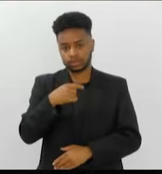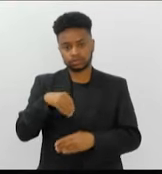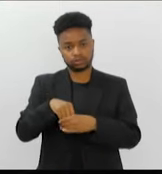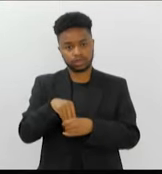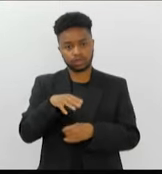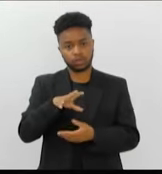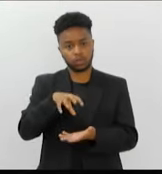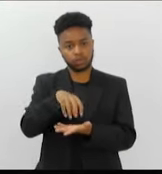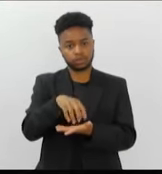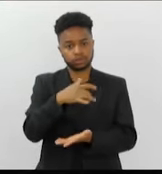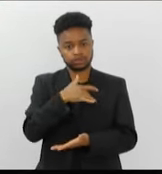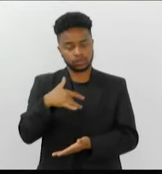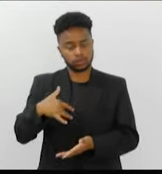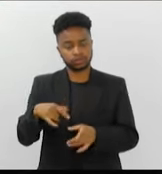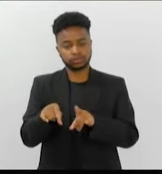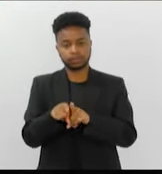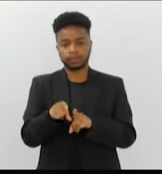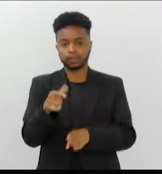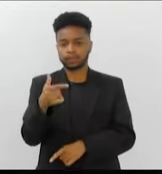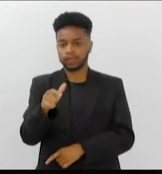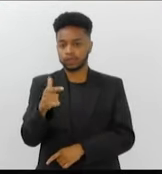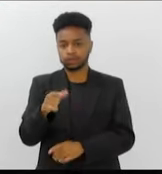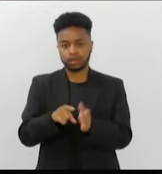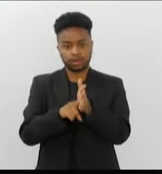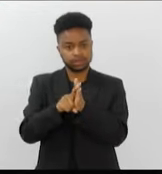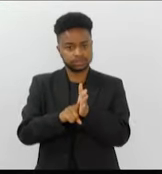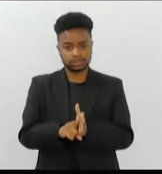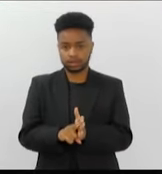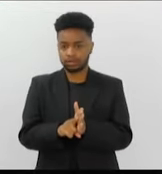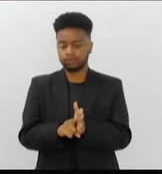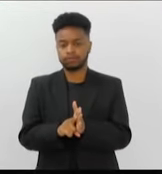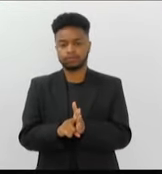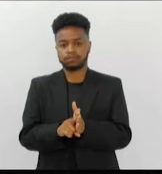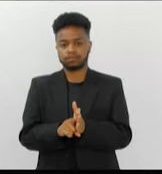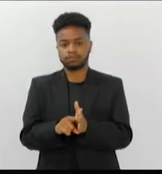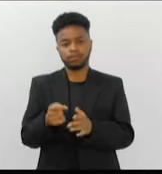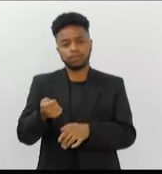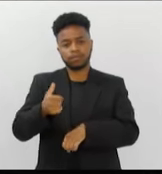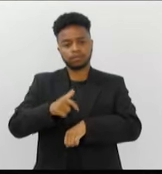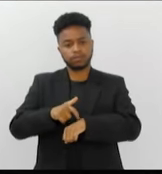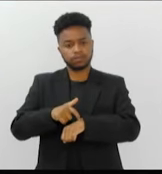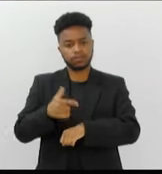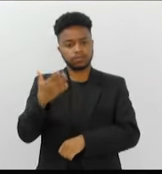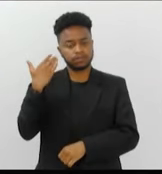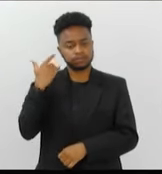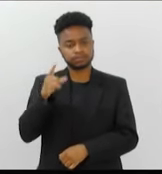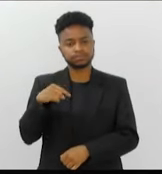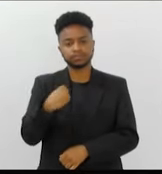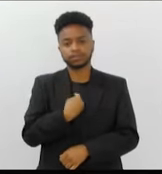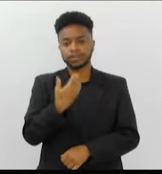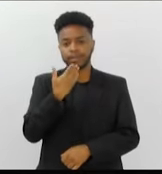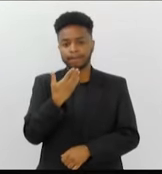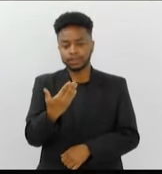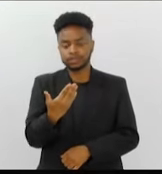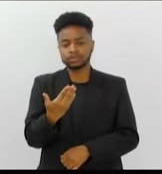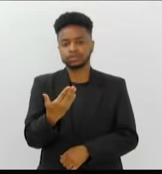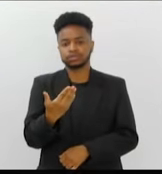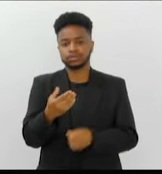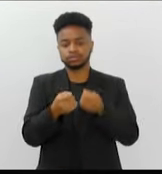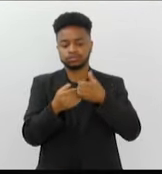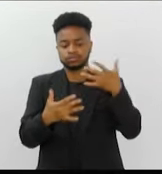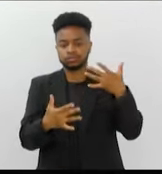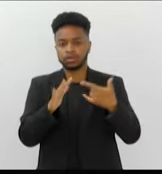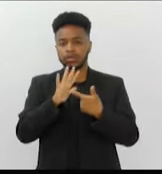saúde, não tem exames. Há poucos dias atrás, nós pedimos um levantamento, um exame